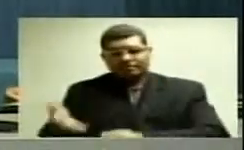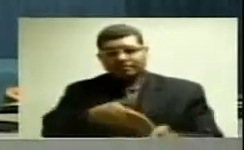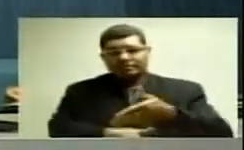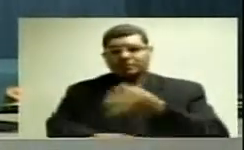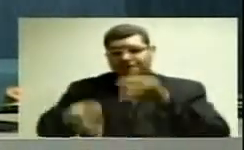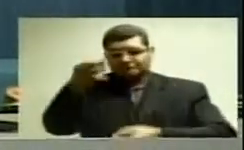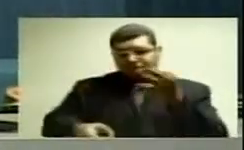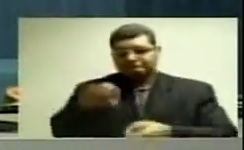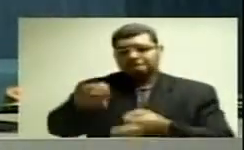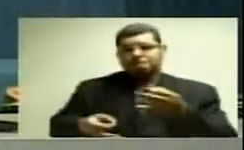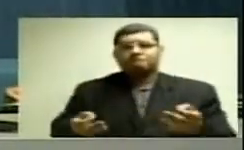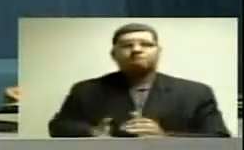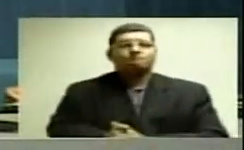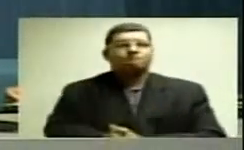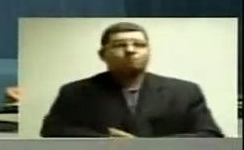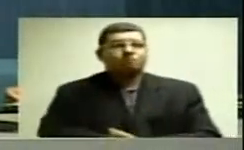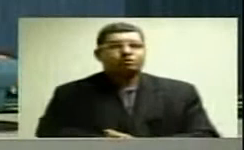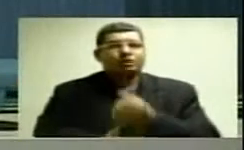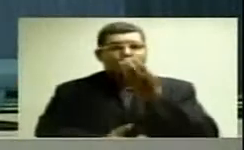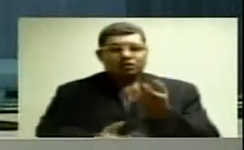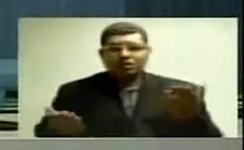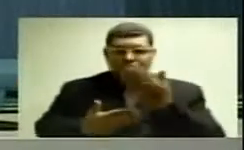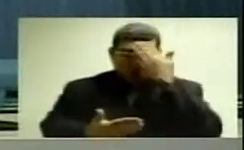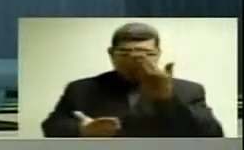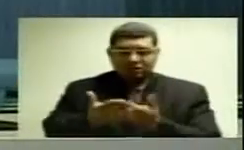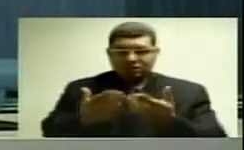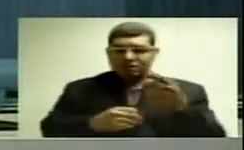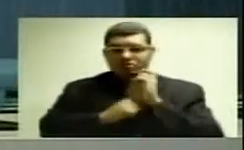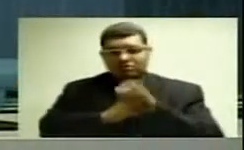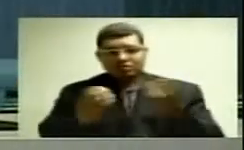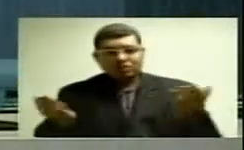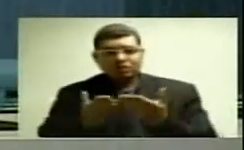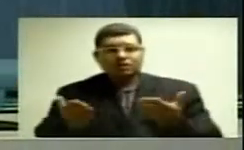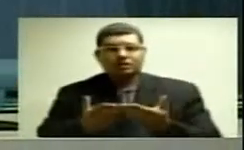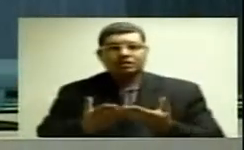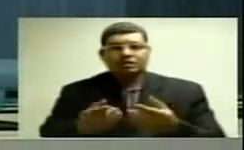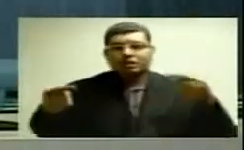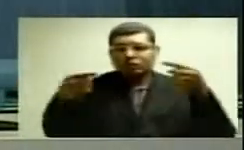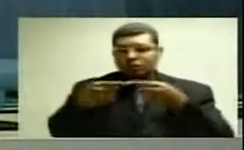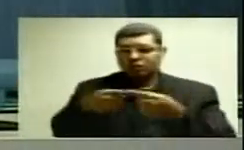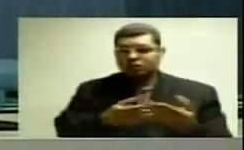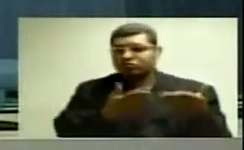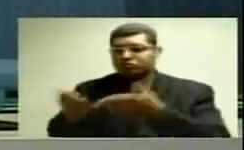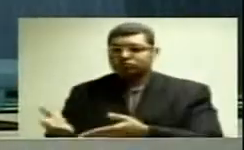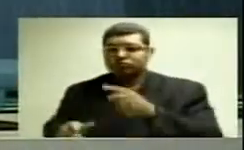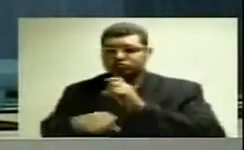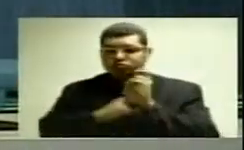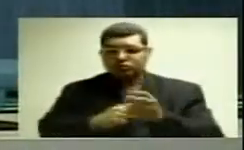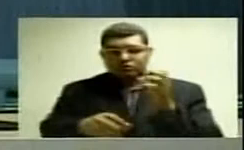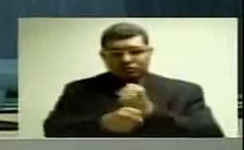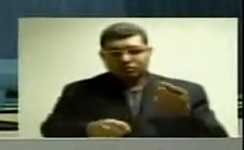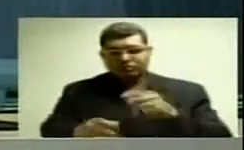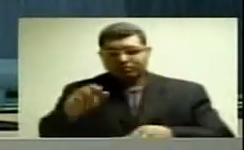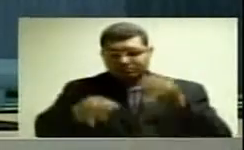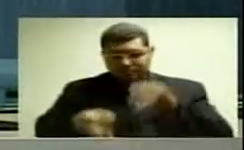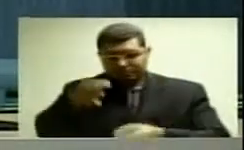magistrados, juízes ou desembargadores. Eu quero crer que este poder decidiu repassar recursos do seu orçamento